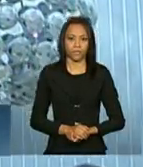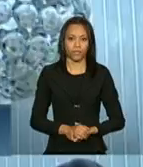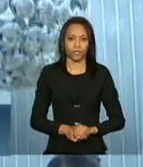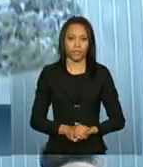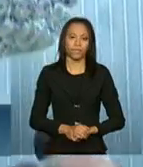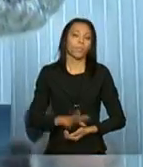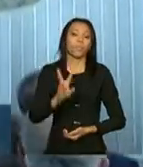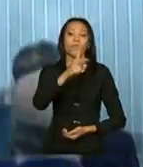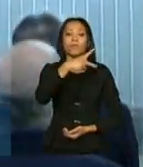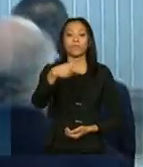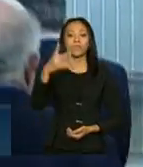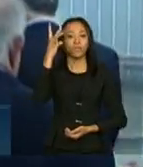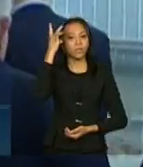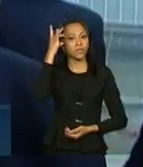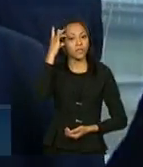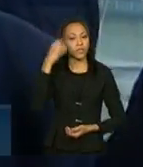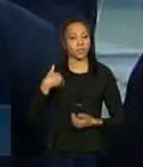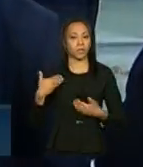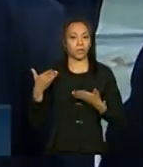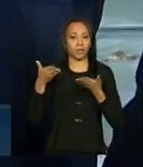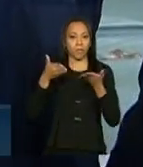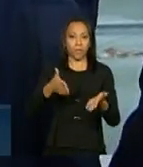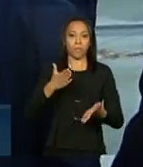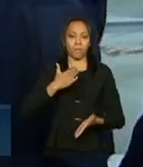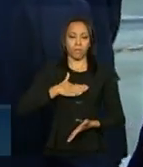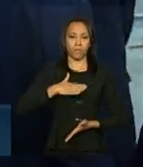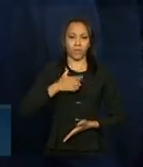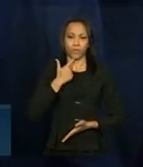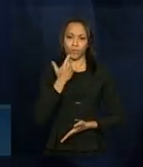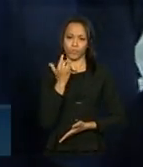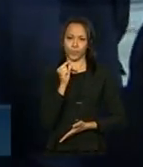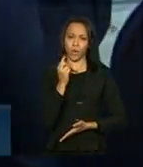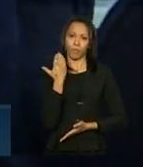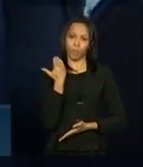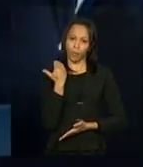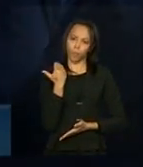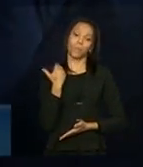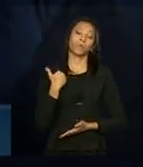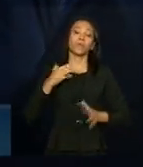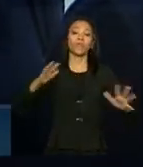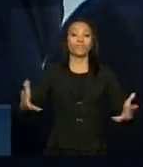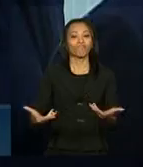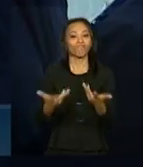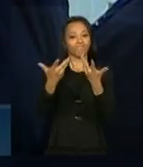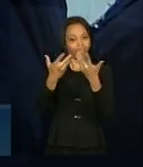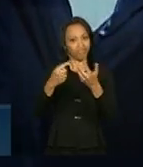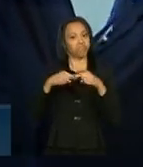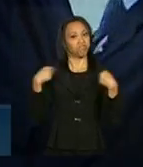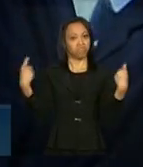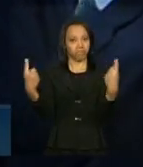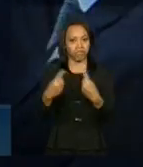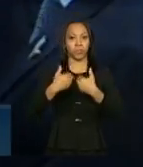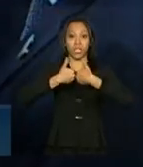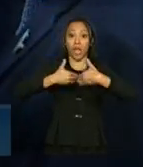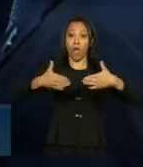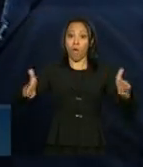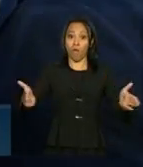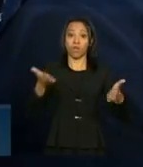A presidenta Dilma Rousseff participou há pouco da solenidade de inauguração dessa